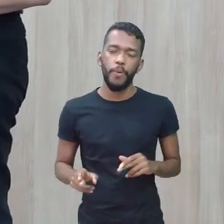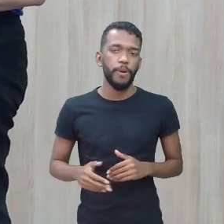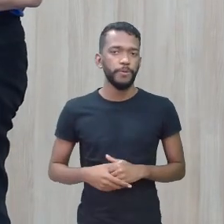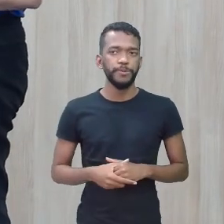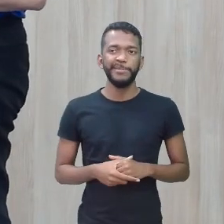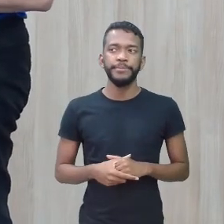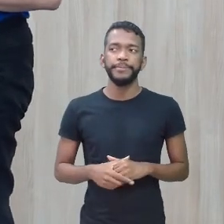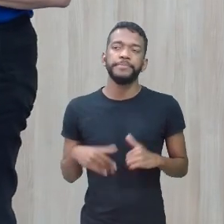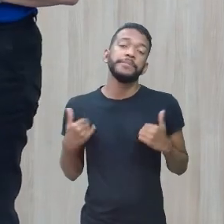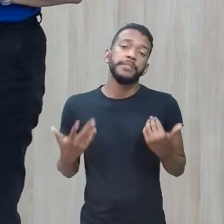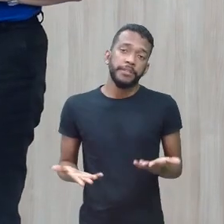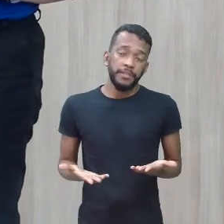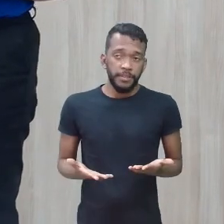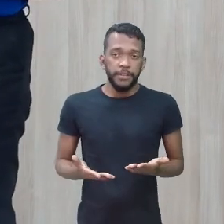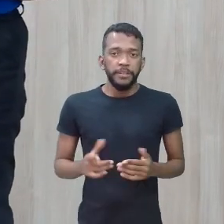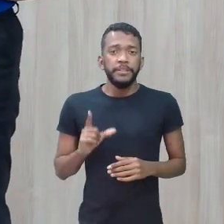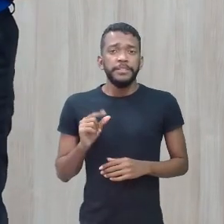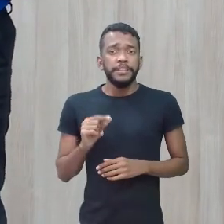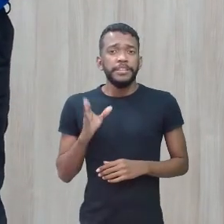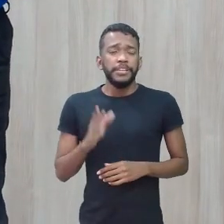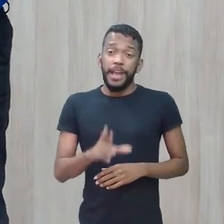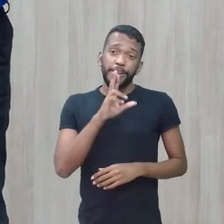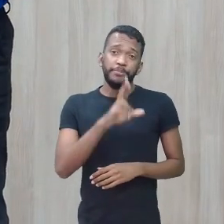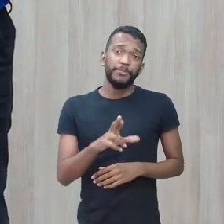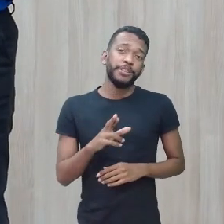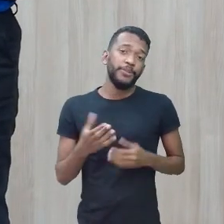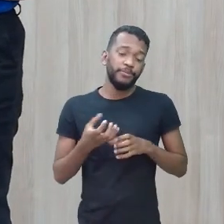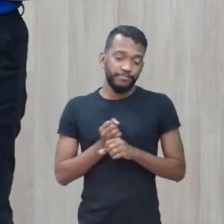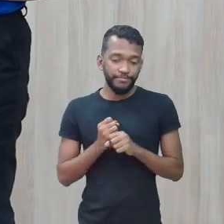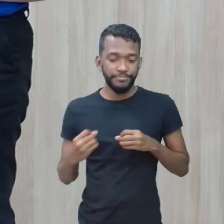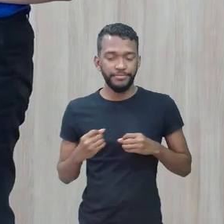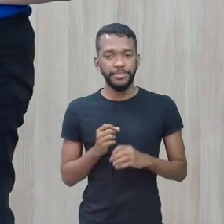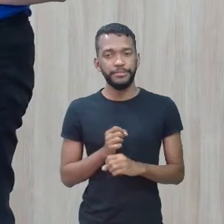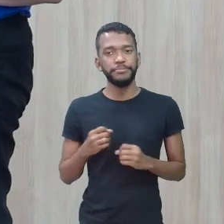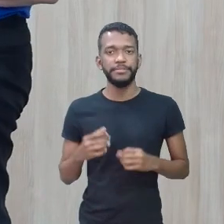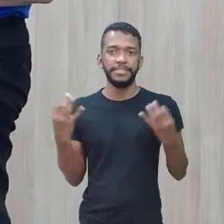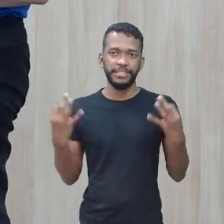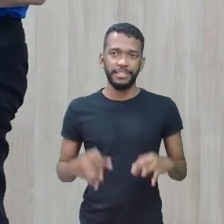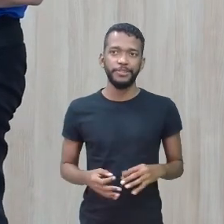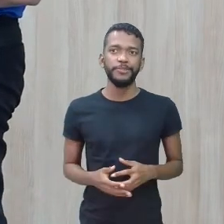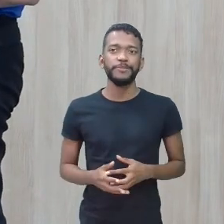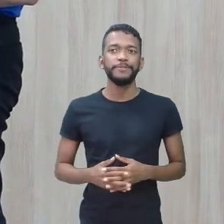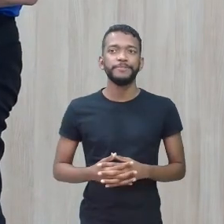genético. Então, quem respondeu divisão binária, acertou.